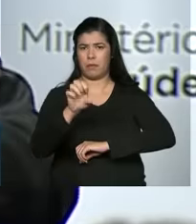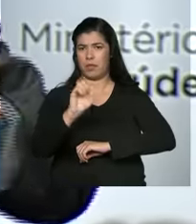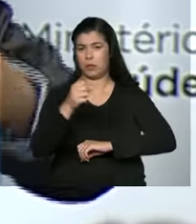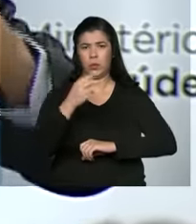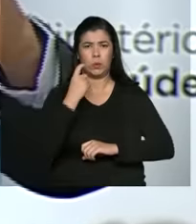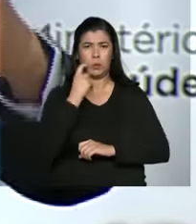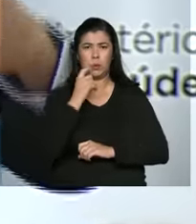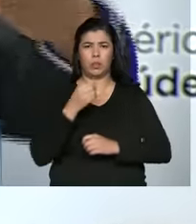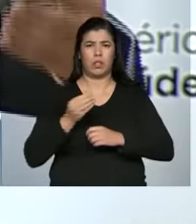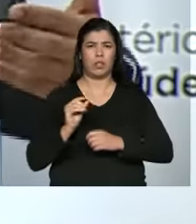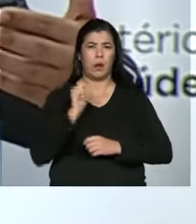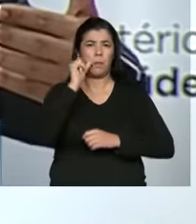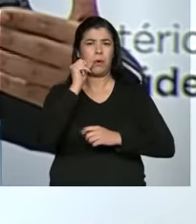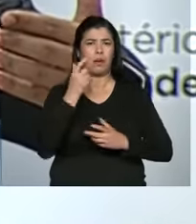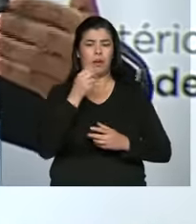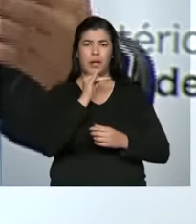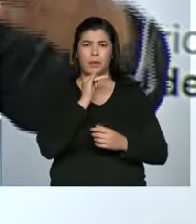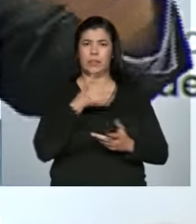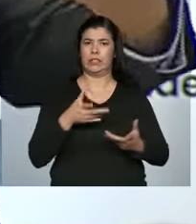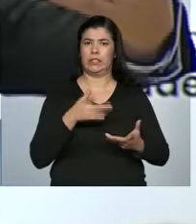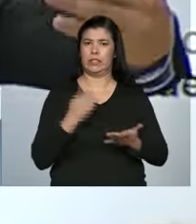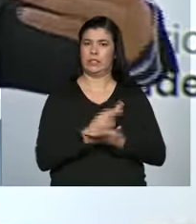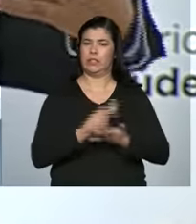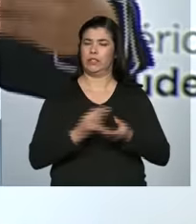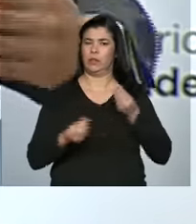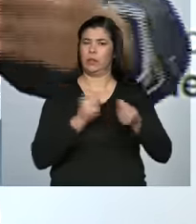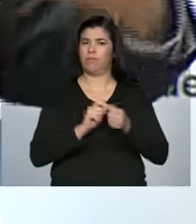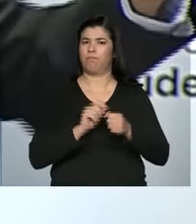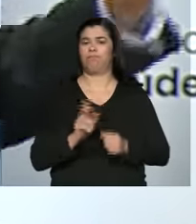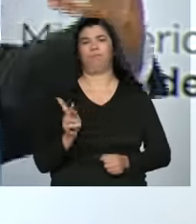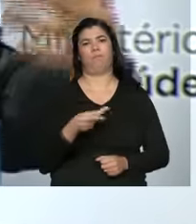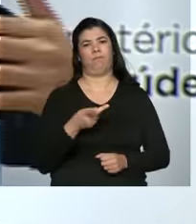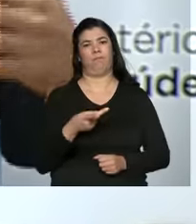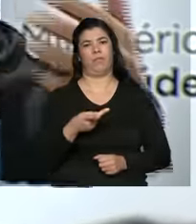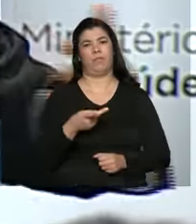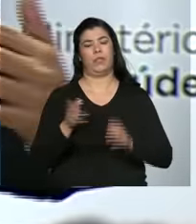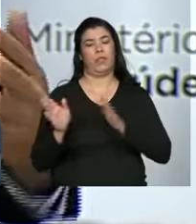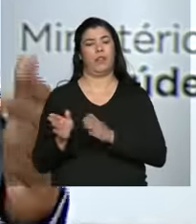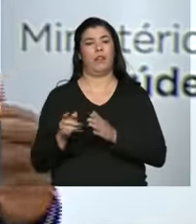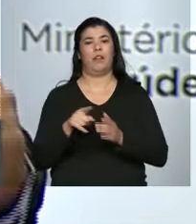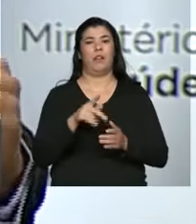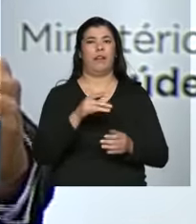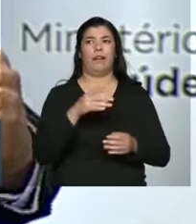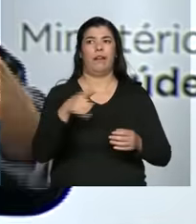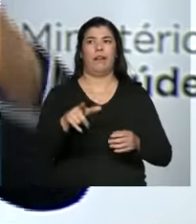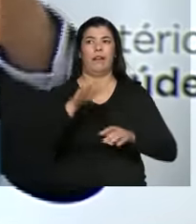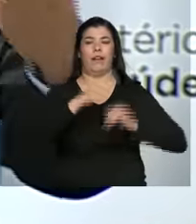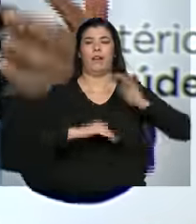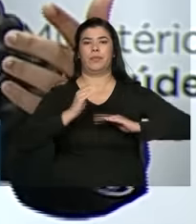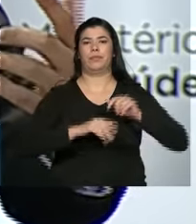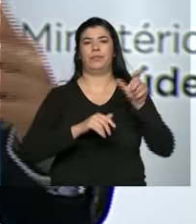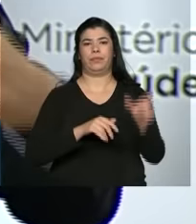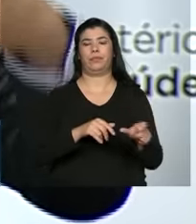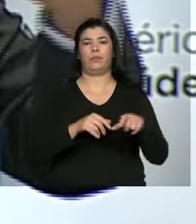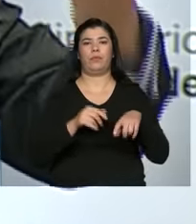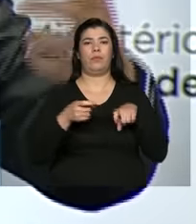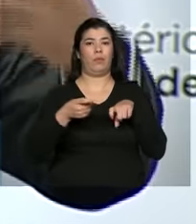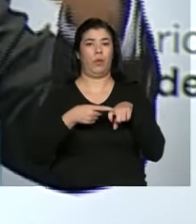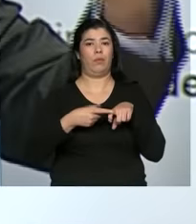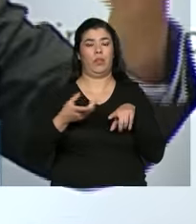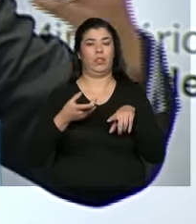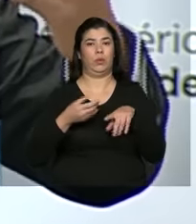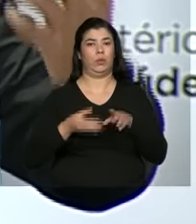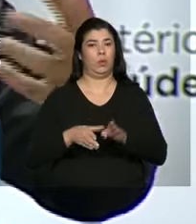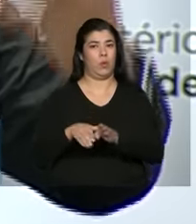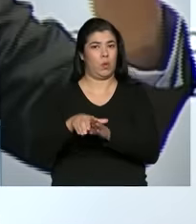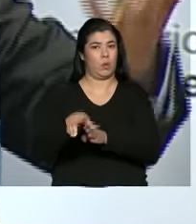situações essa é uma uma situação extrema né entre essa situação e a outra do profissional que simplesmente recomendou um produto